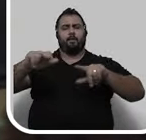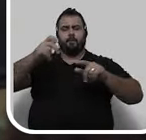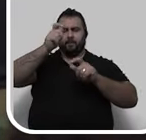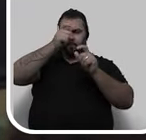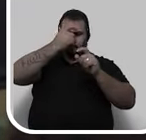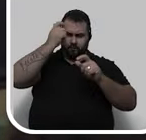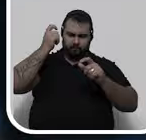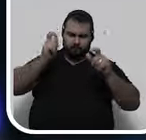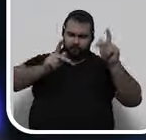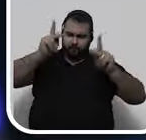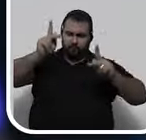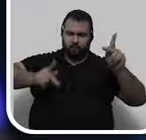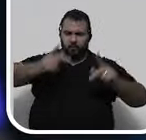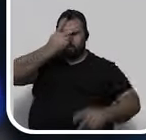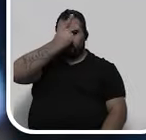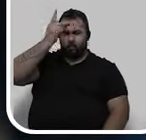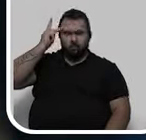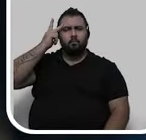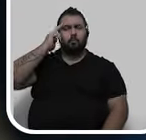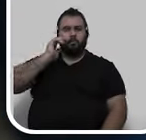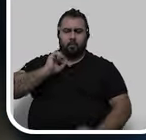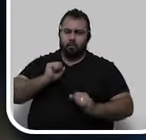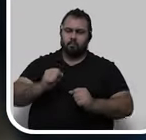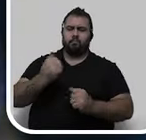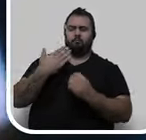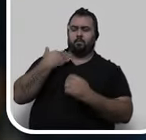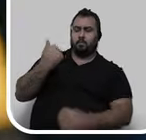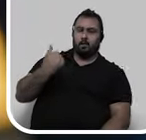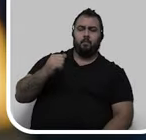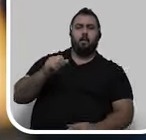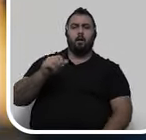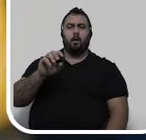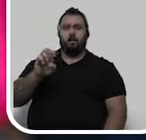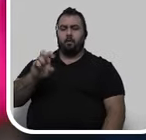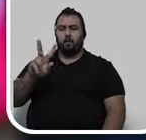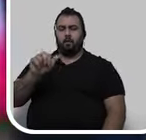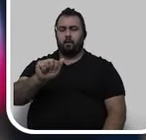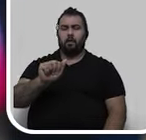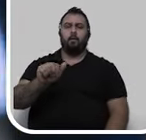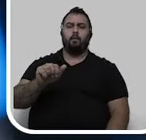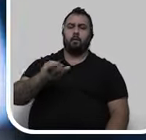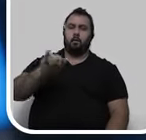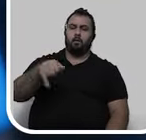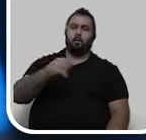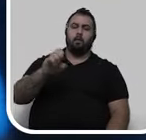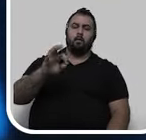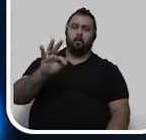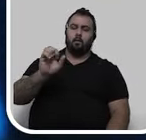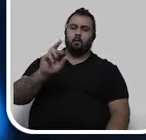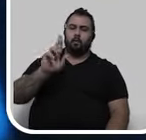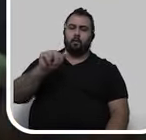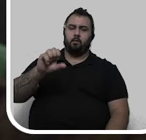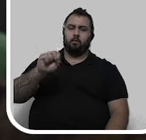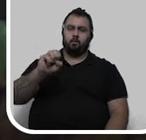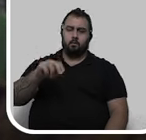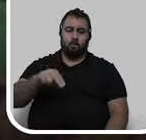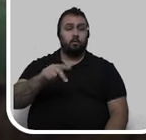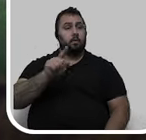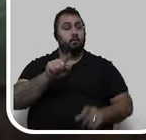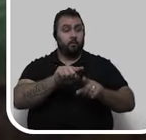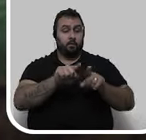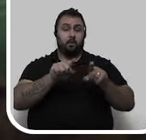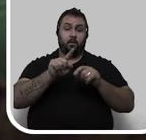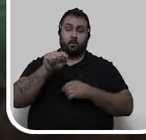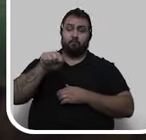pode me chamar, pode chamar a Eva, pode chamar o Jefferson, a Betsy, a gente... Sou especialista em segurança, mas eu sei quem